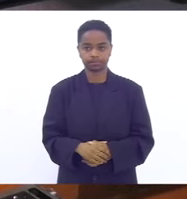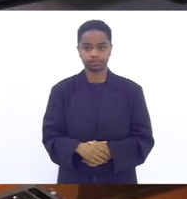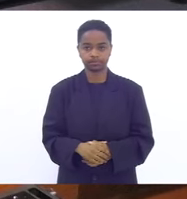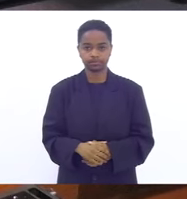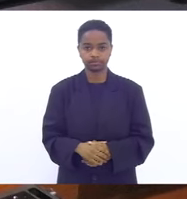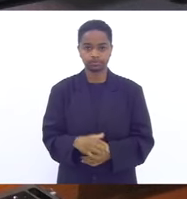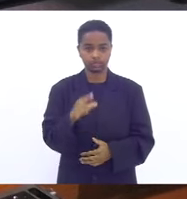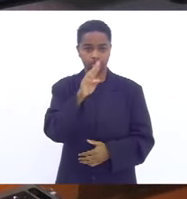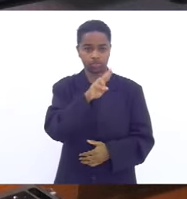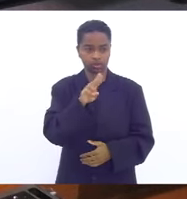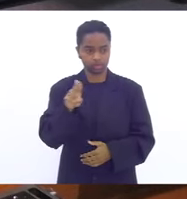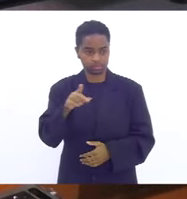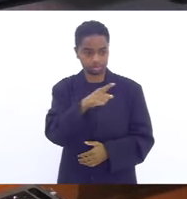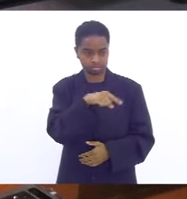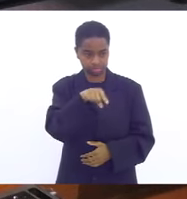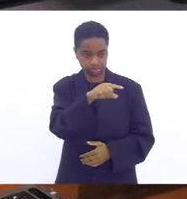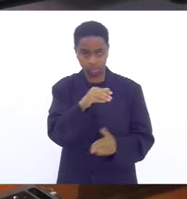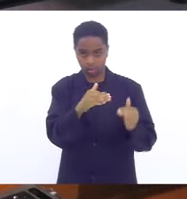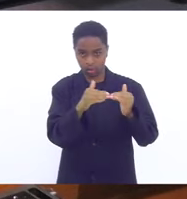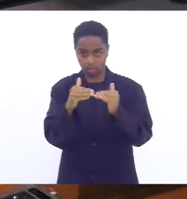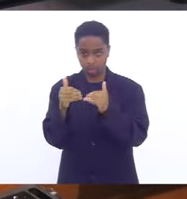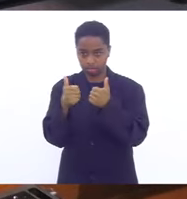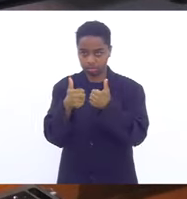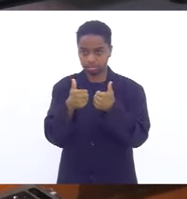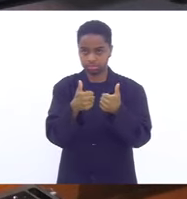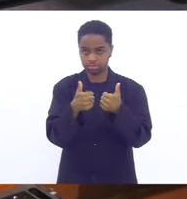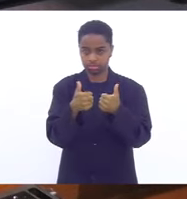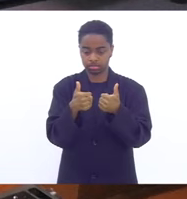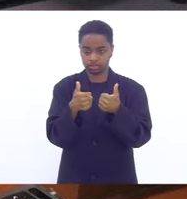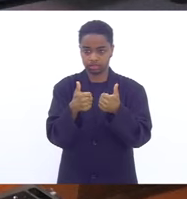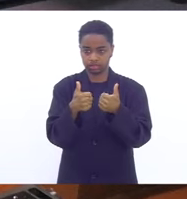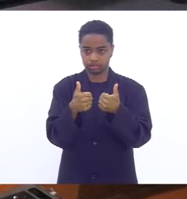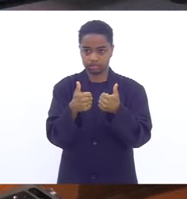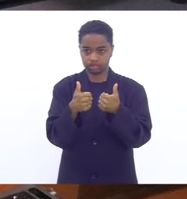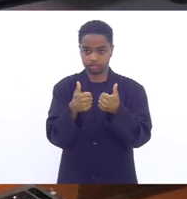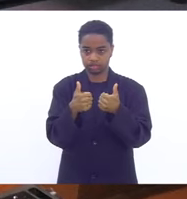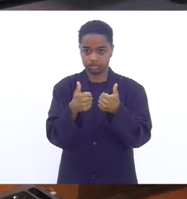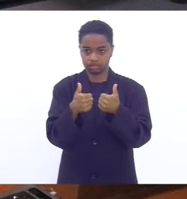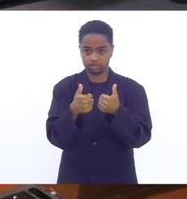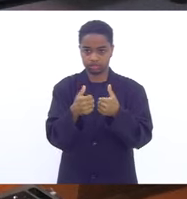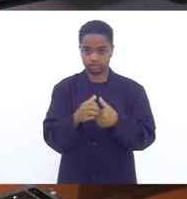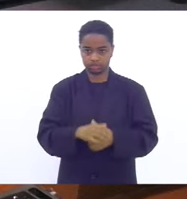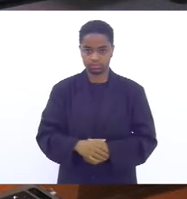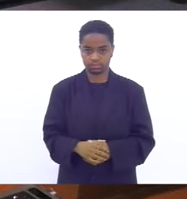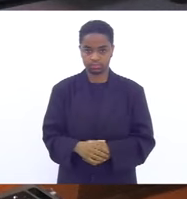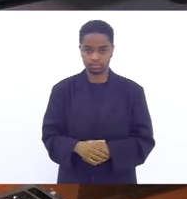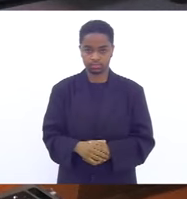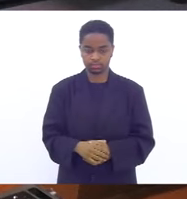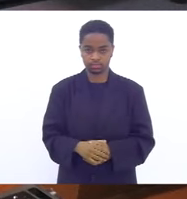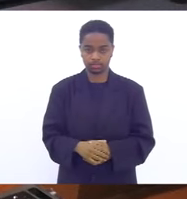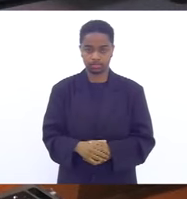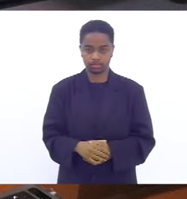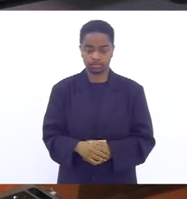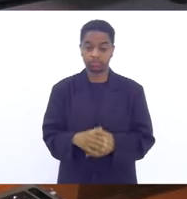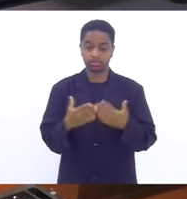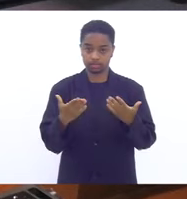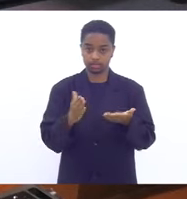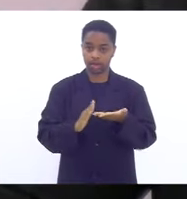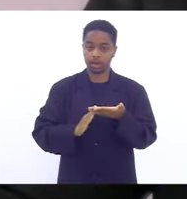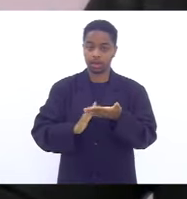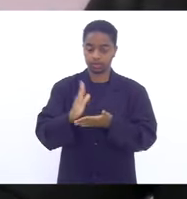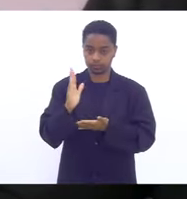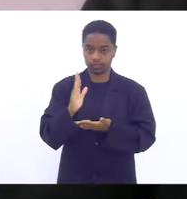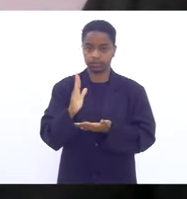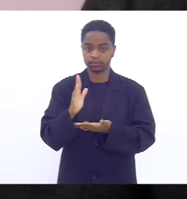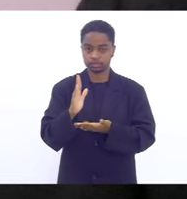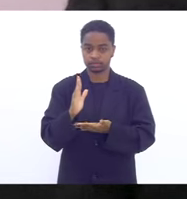Alan Lopes, deputada Célia, deputada Élica, deputado Vitor Júnior. Então, aprovado a